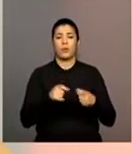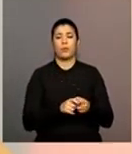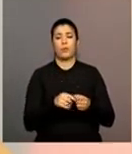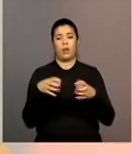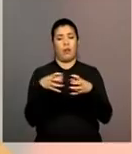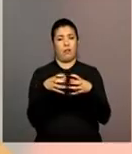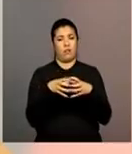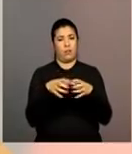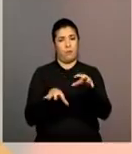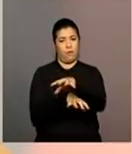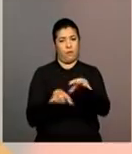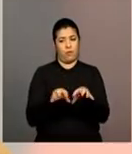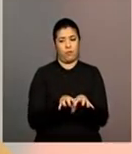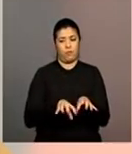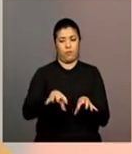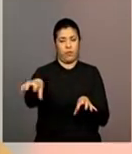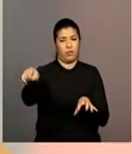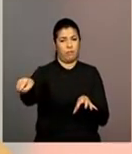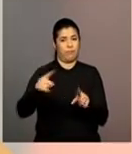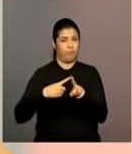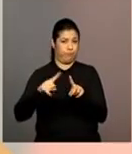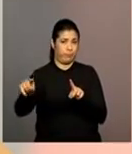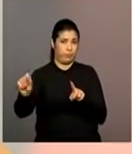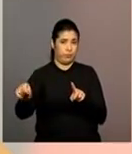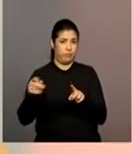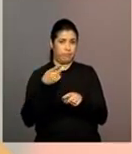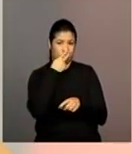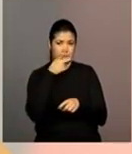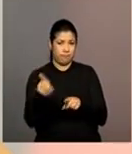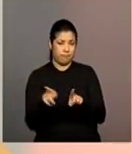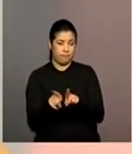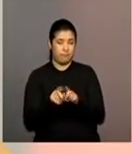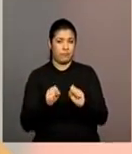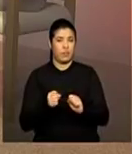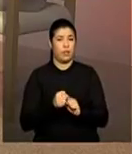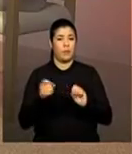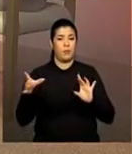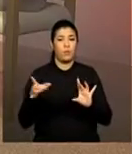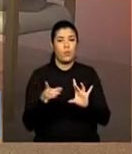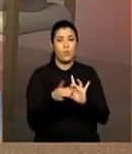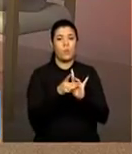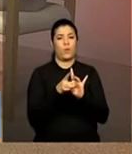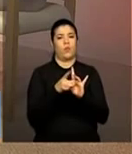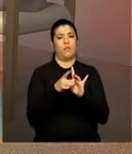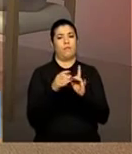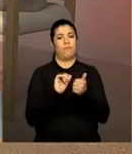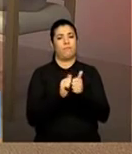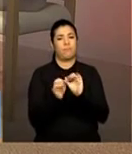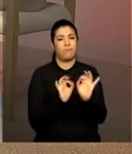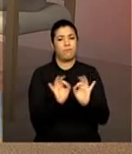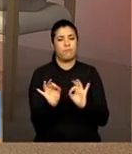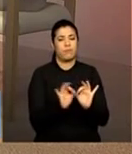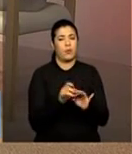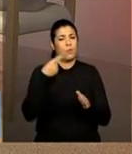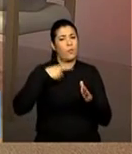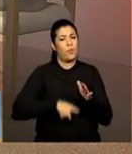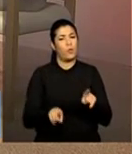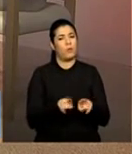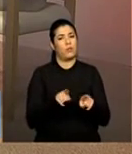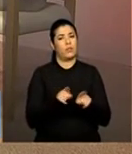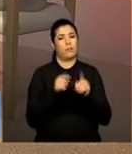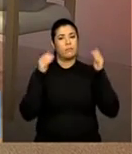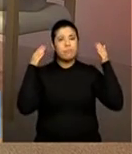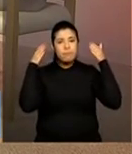equipes de volantes se voltam e também uma articulação muito profunda entre a proteção básica e a proteção especial